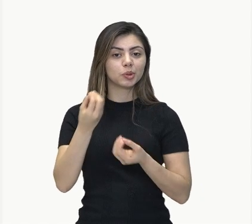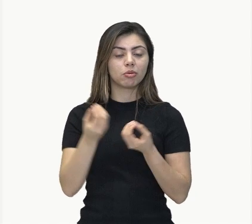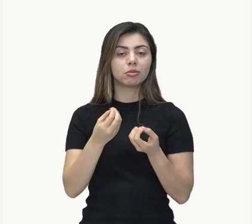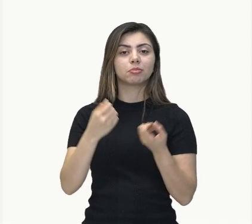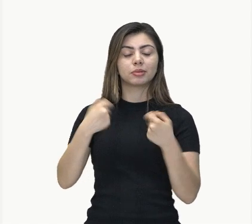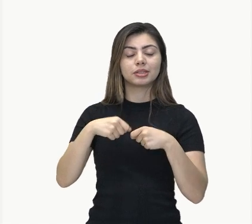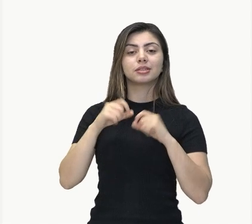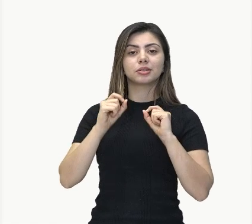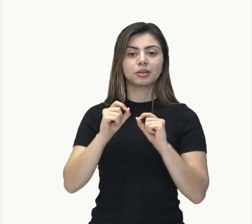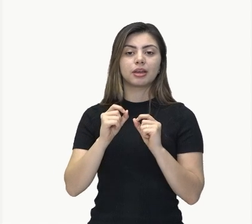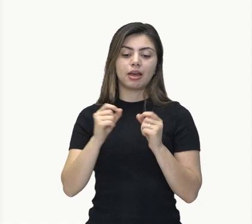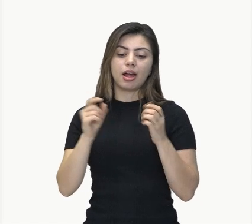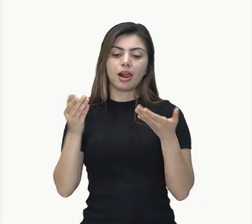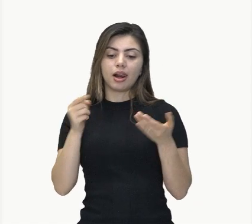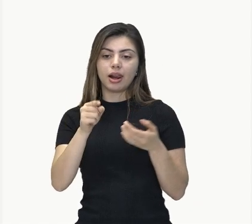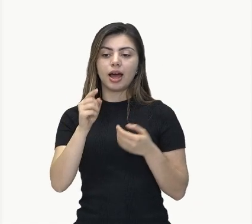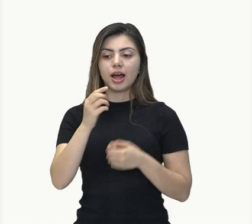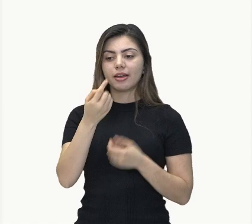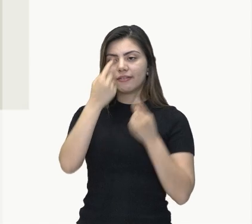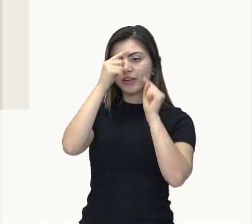cadeia aberta, tá bom?